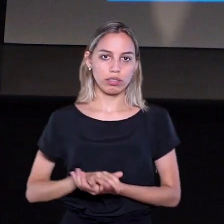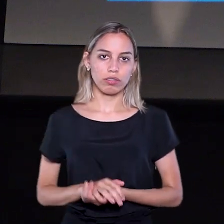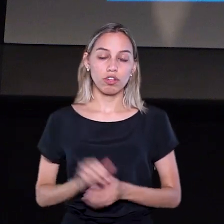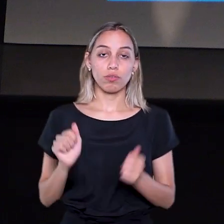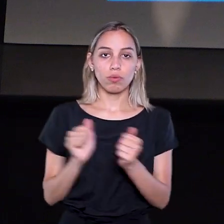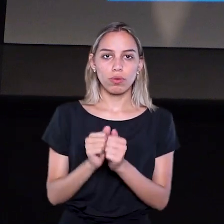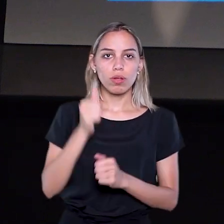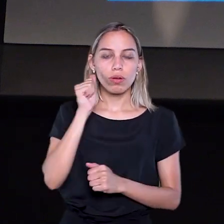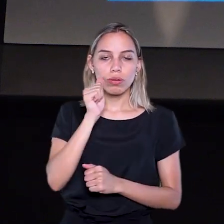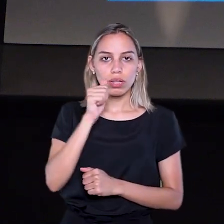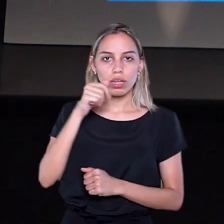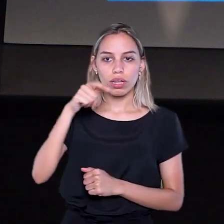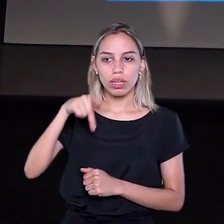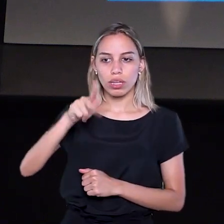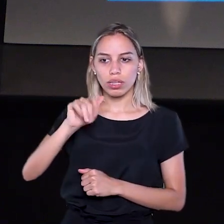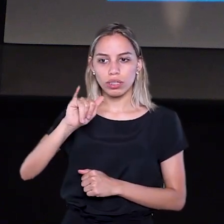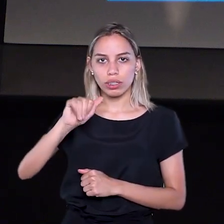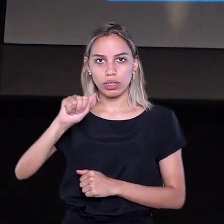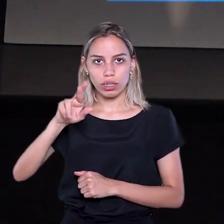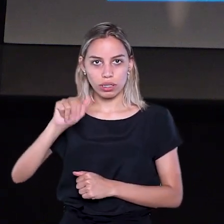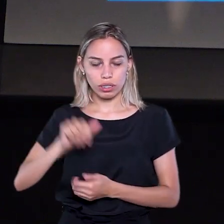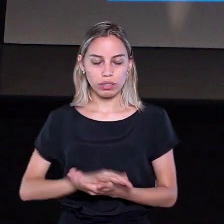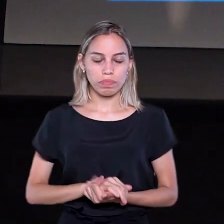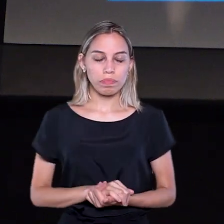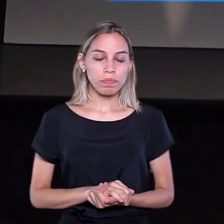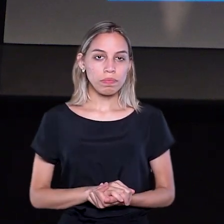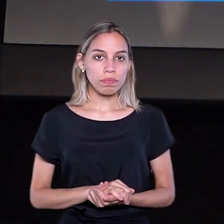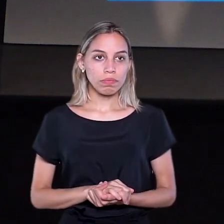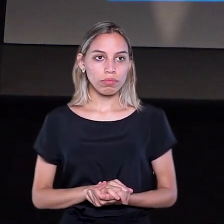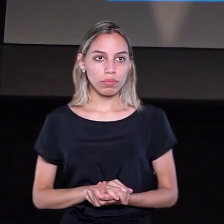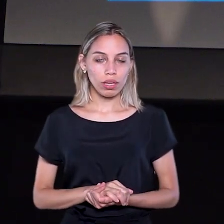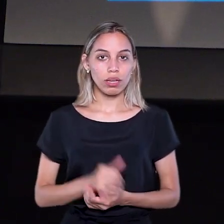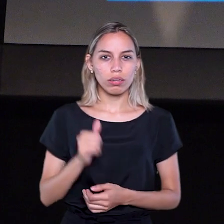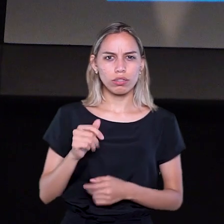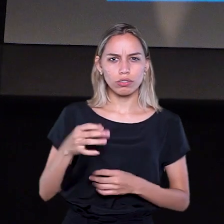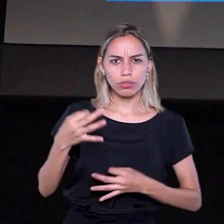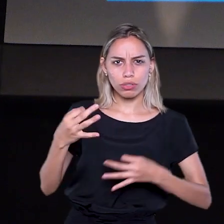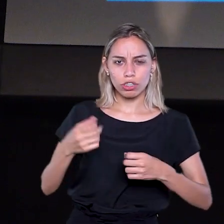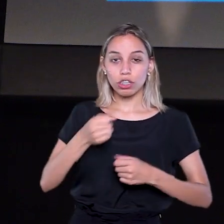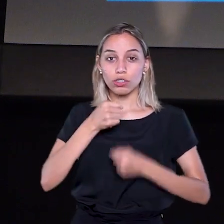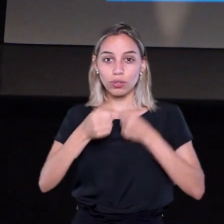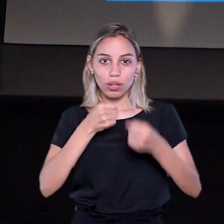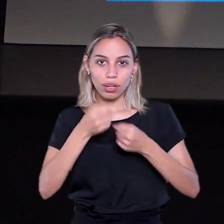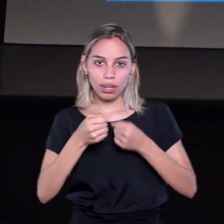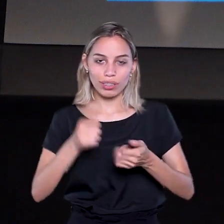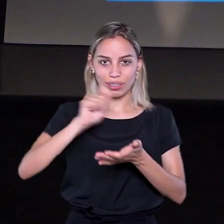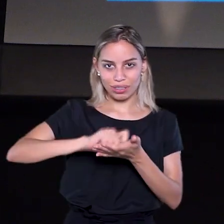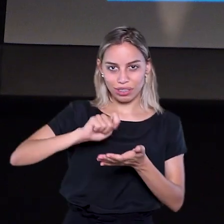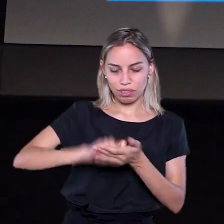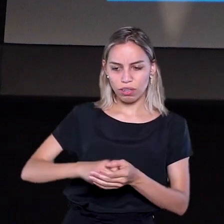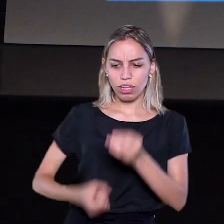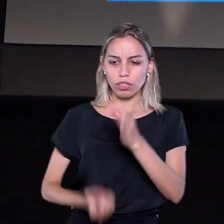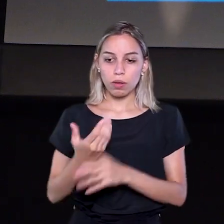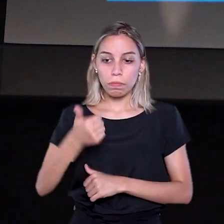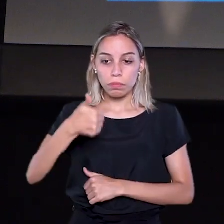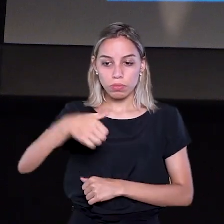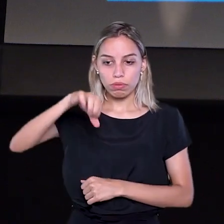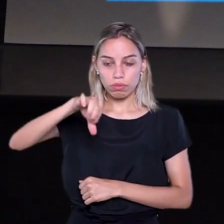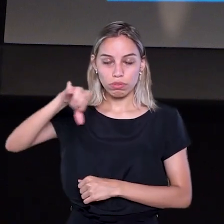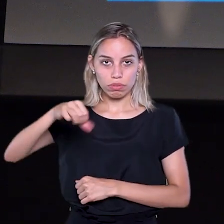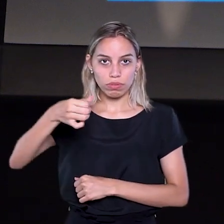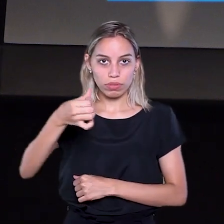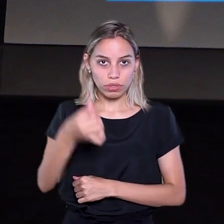Chiara Ramos. Afonso Borges é jornalista, gestor cultural e escritor. Criou, em